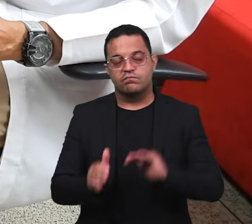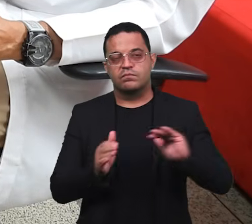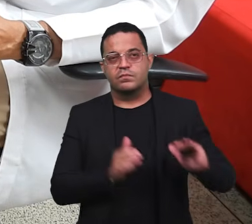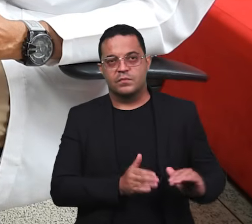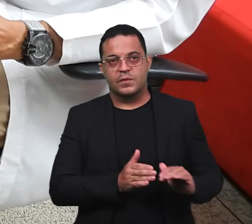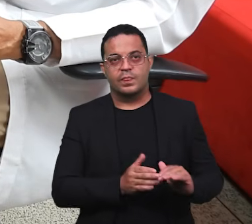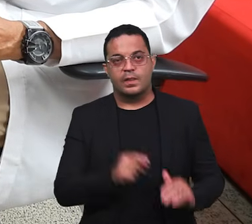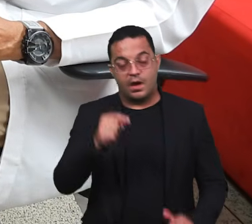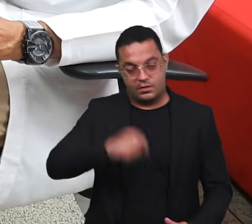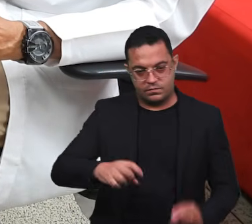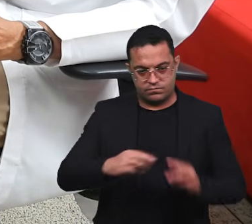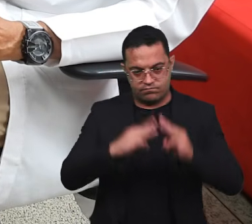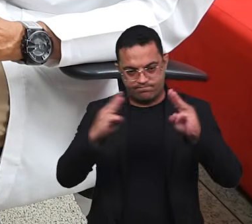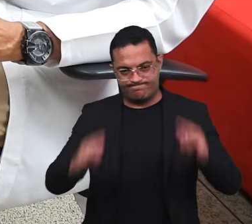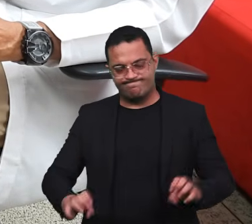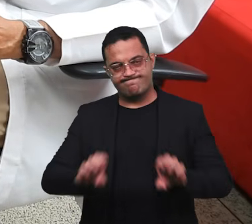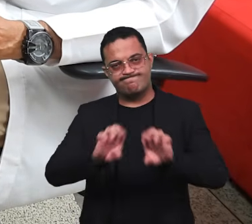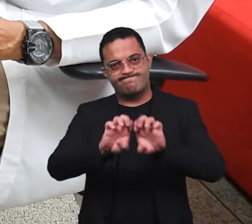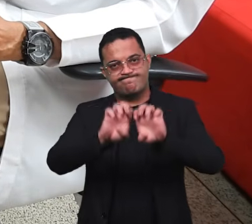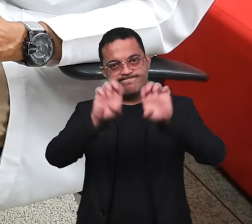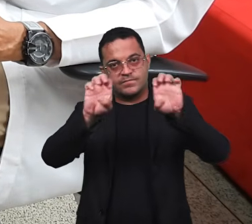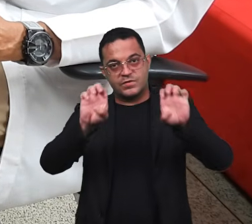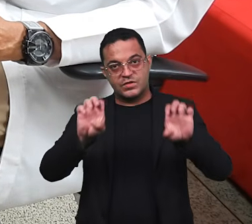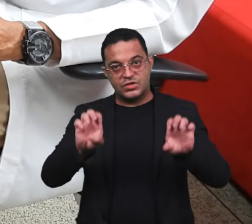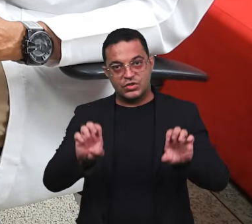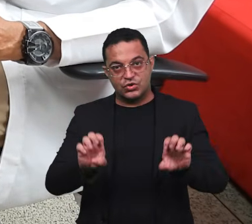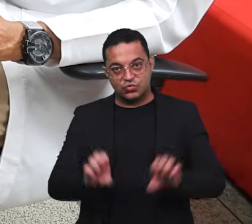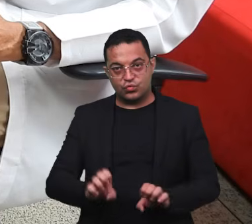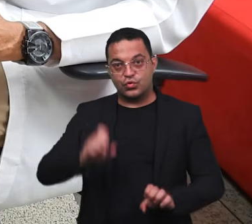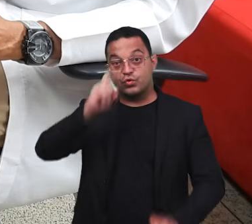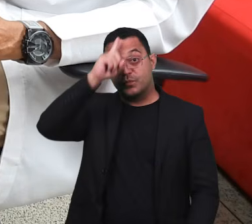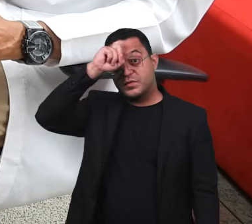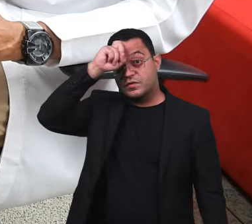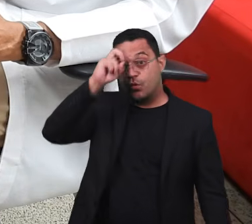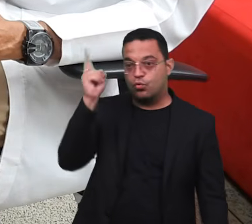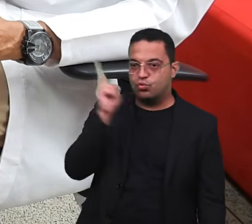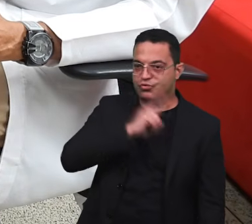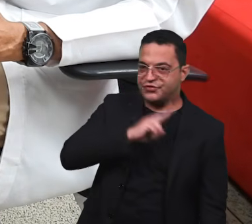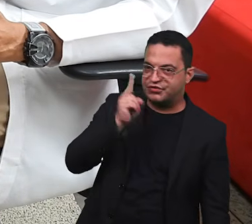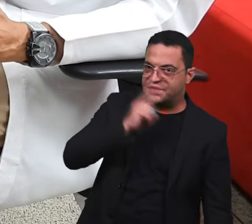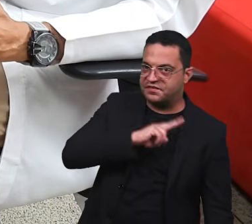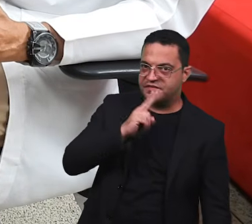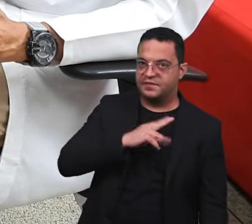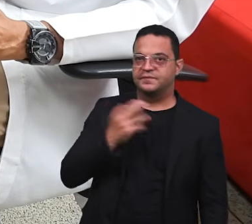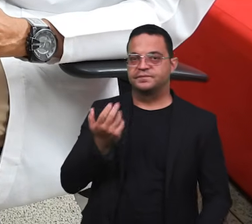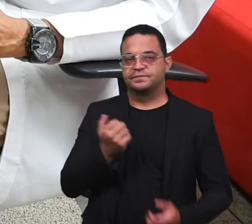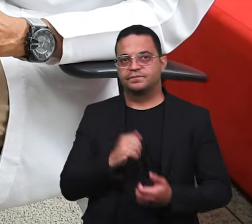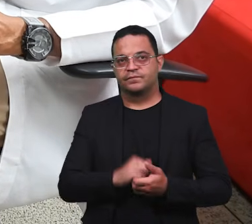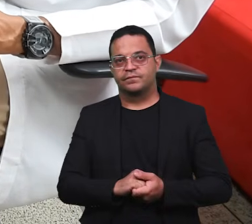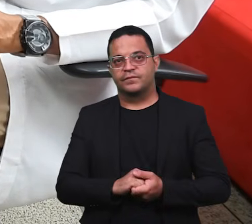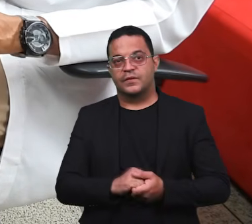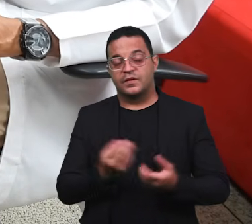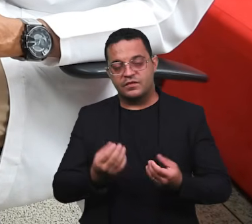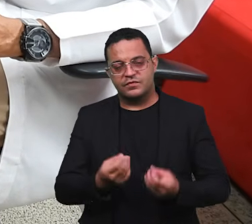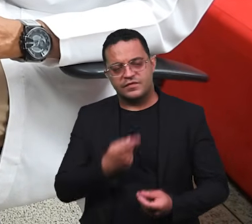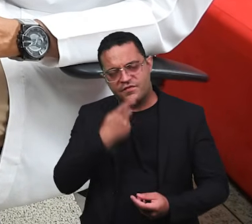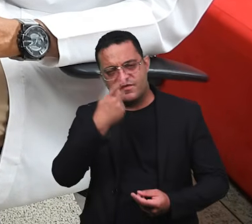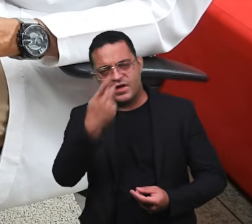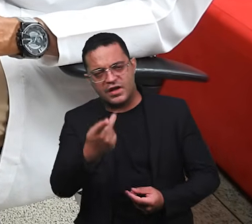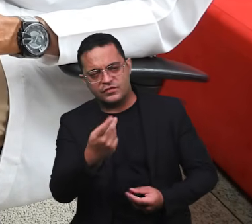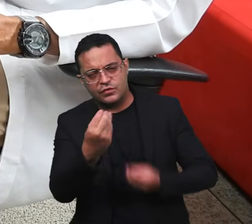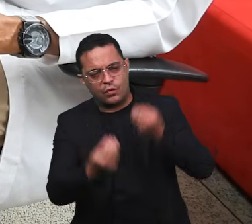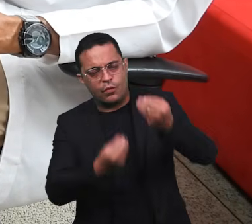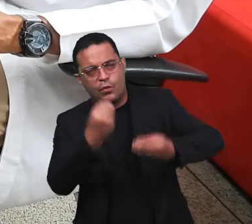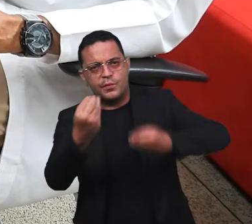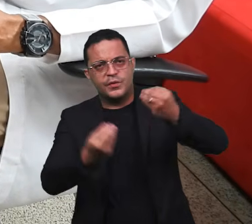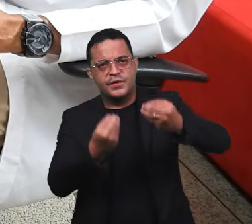a gente finalizar, nós temos uma estrutura aqui no Manaim para caso de urgência e emergência, Sim. né?